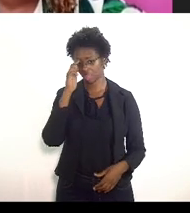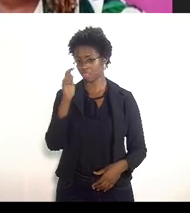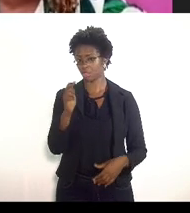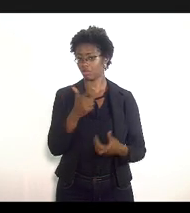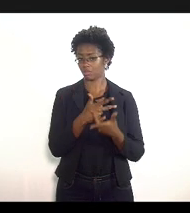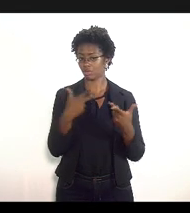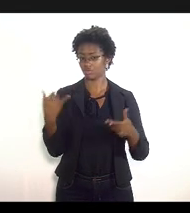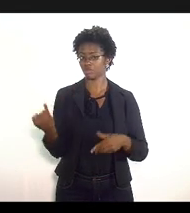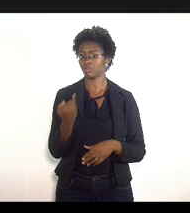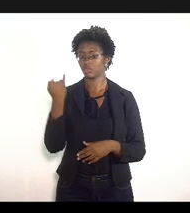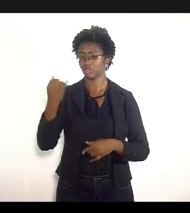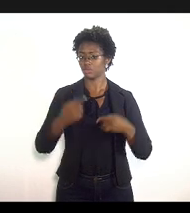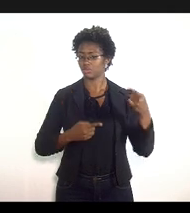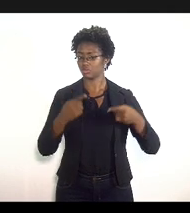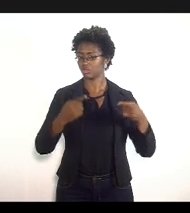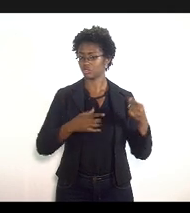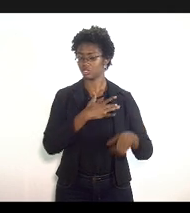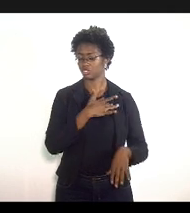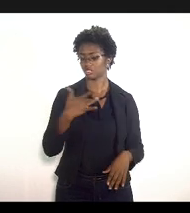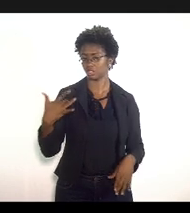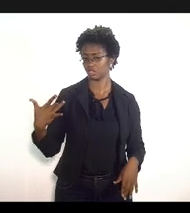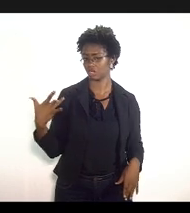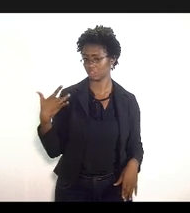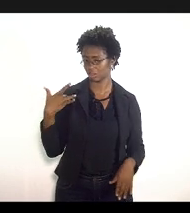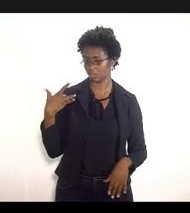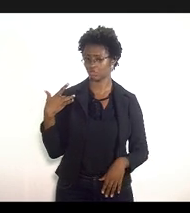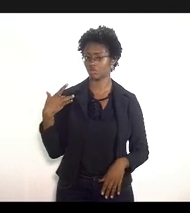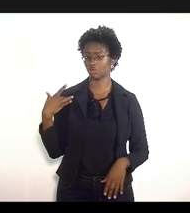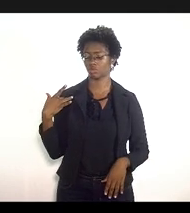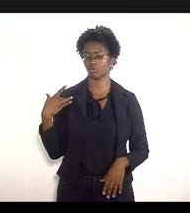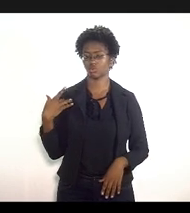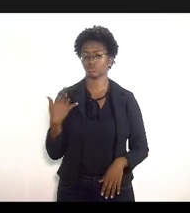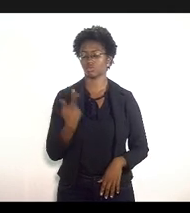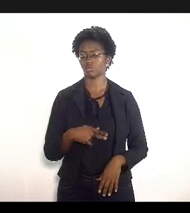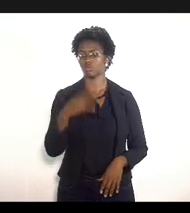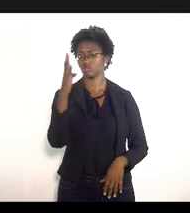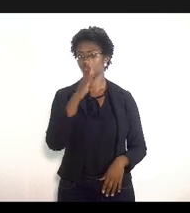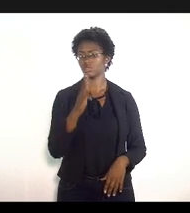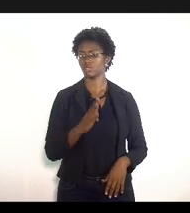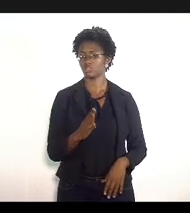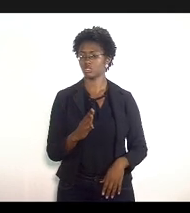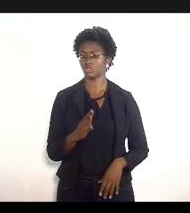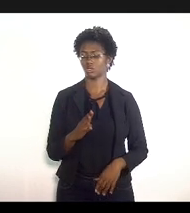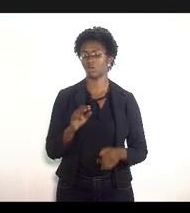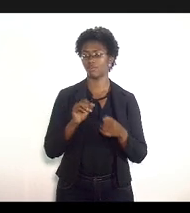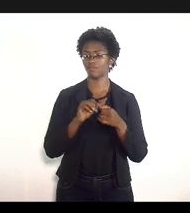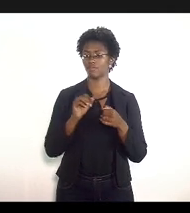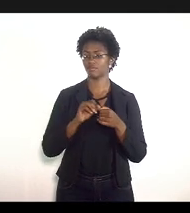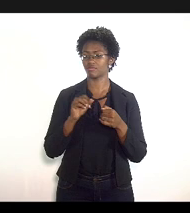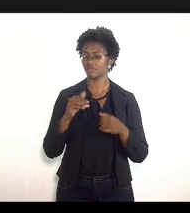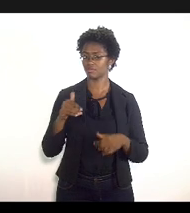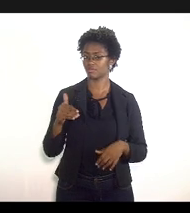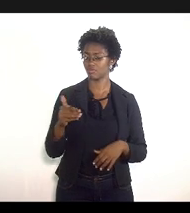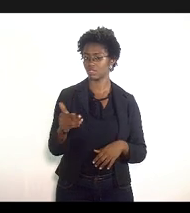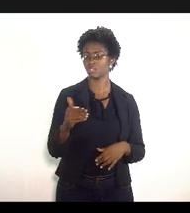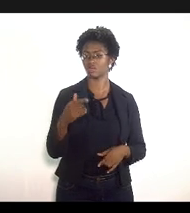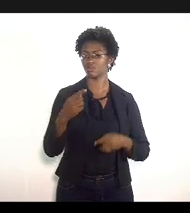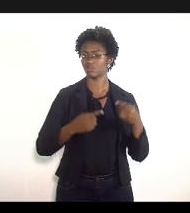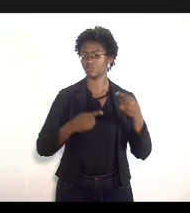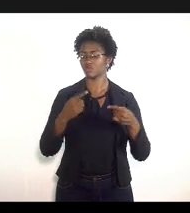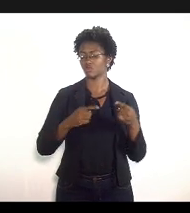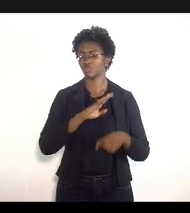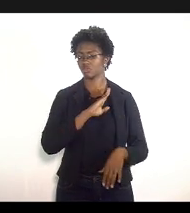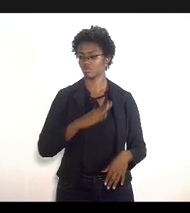que a política de saúde no Brasil está sendo feita como política de governo,